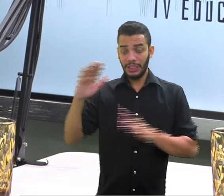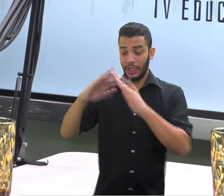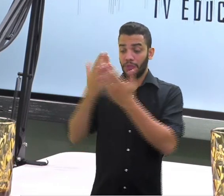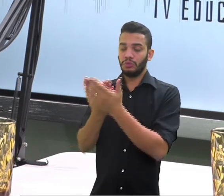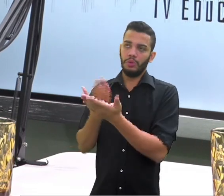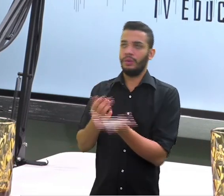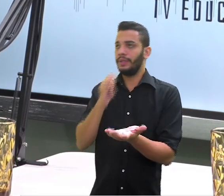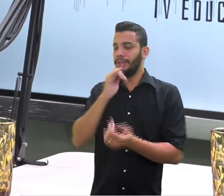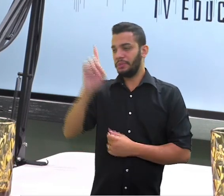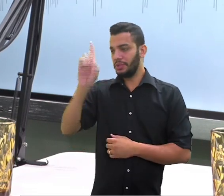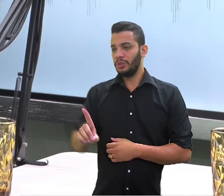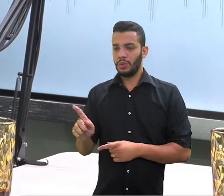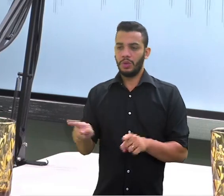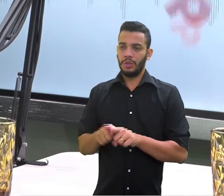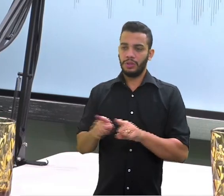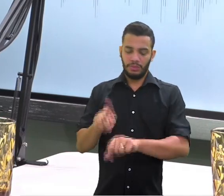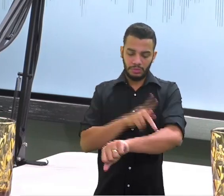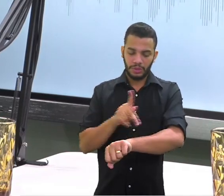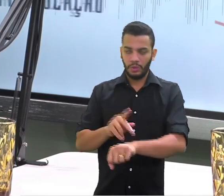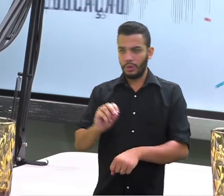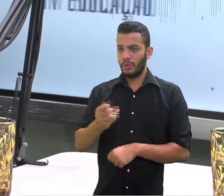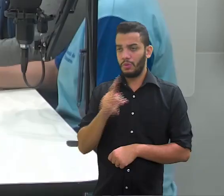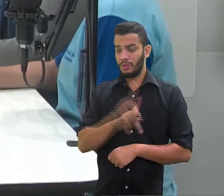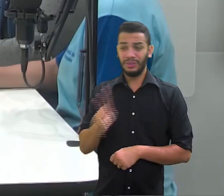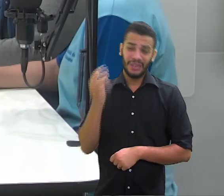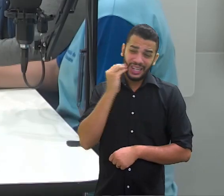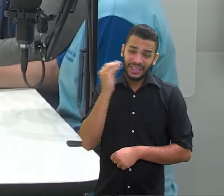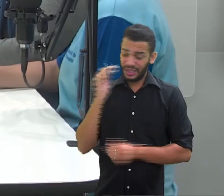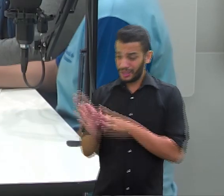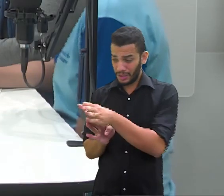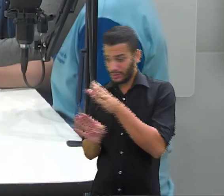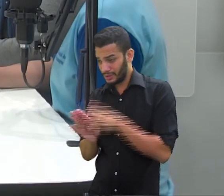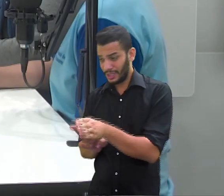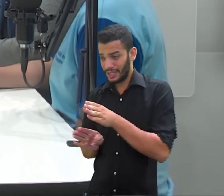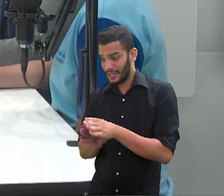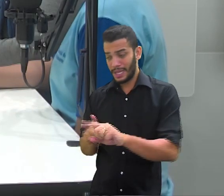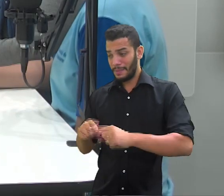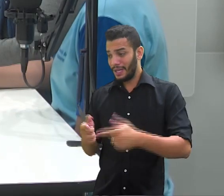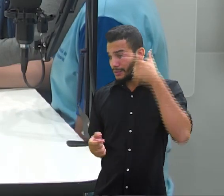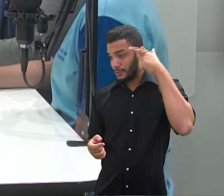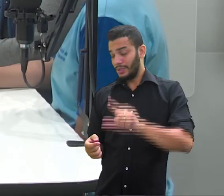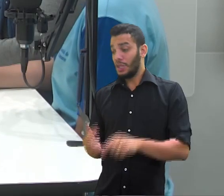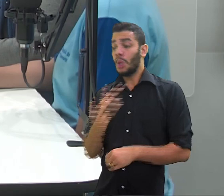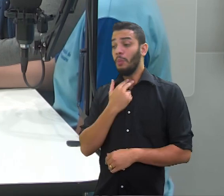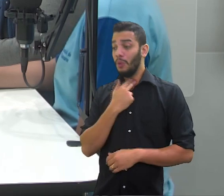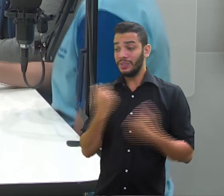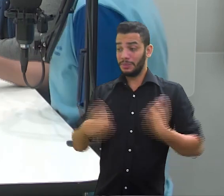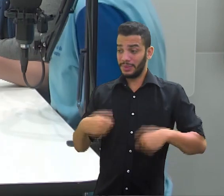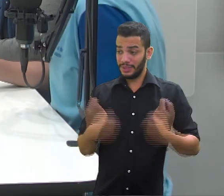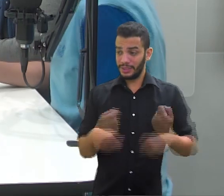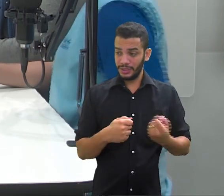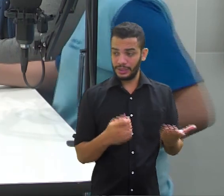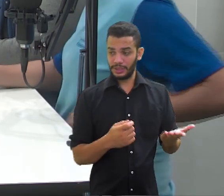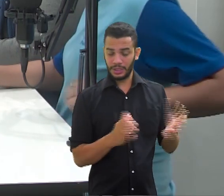punir, não dá a sanção ou não chamar o órgão competente para aquele tipo de situação. Então, quando se